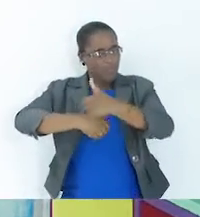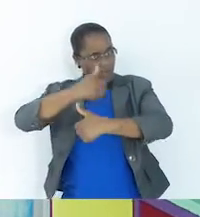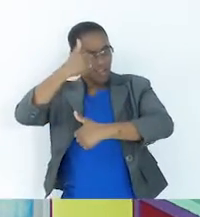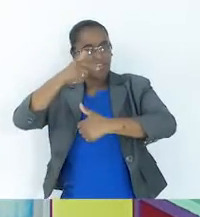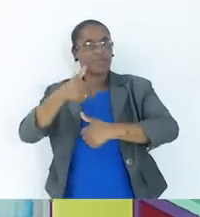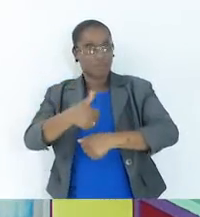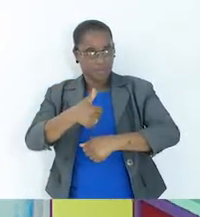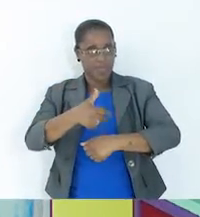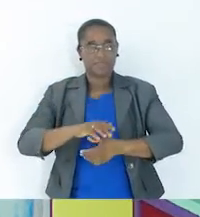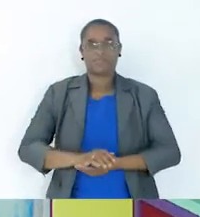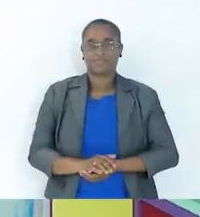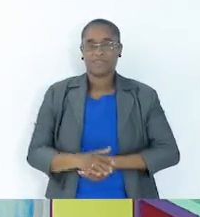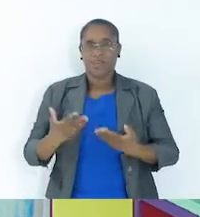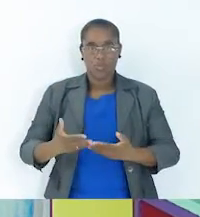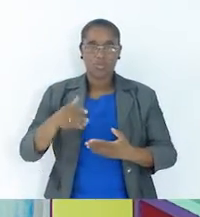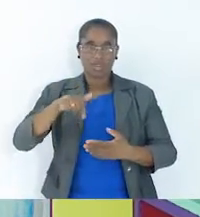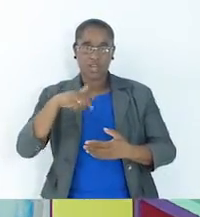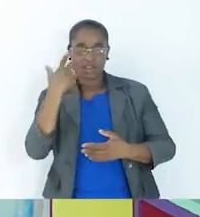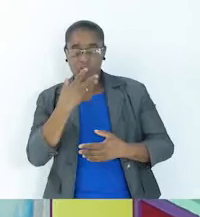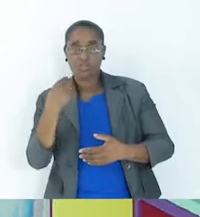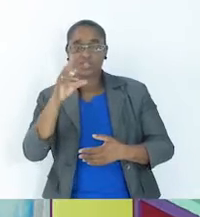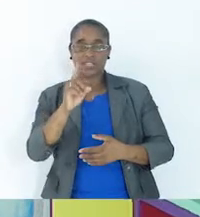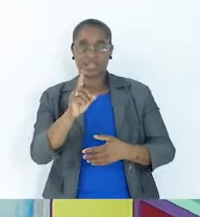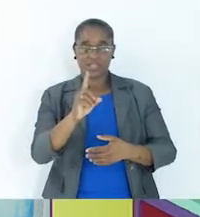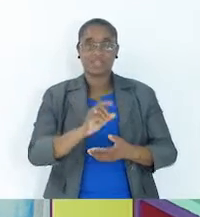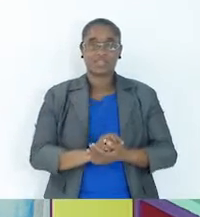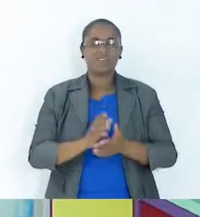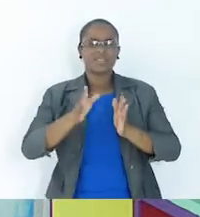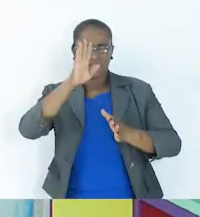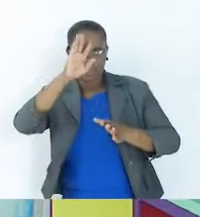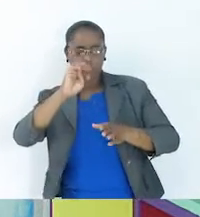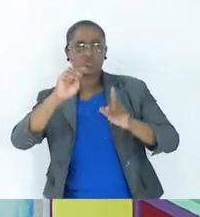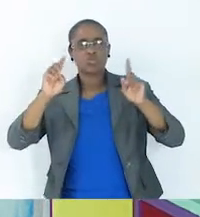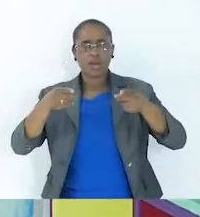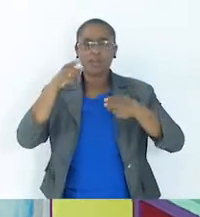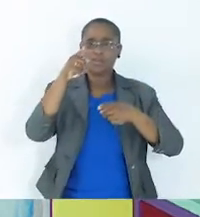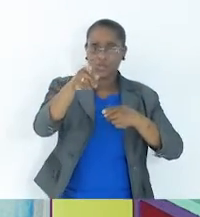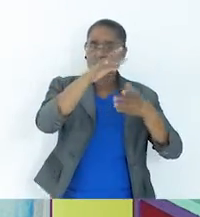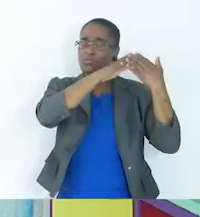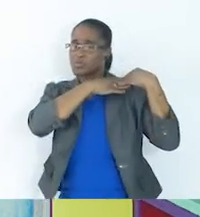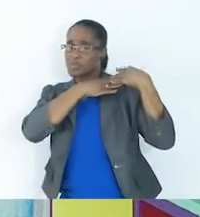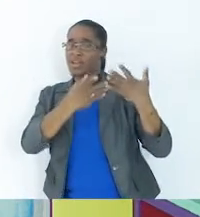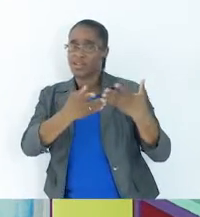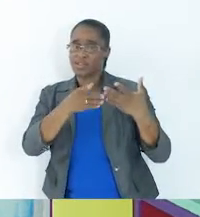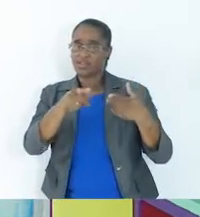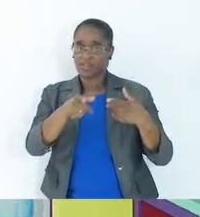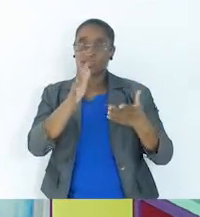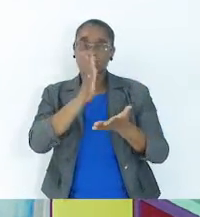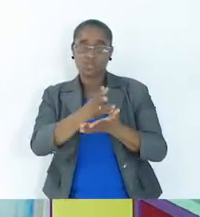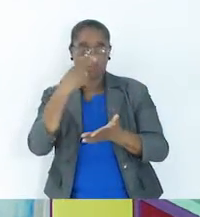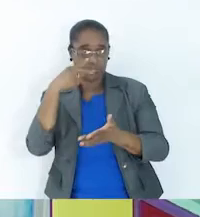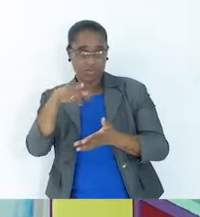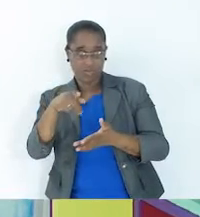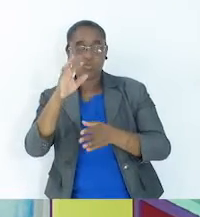bom? Vamos hoje para a nossa aula 6. Já sabes que o sumário é da tua responsabilidade e vai só aparecer no